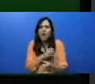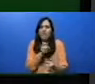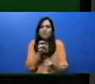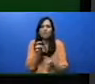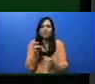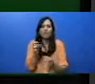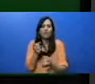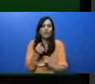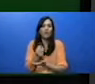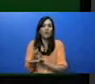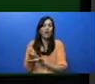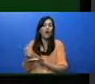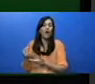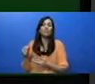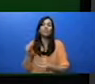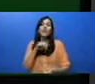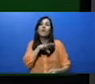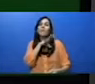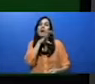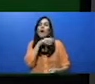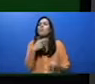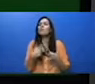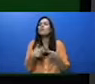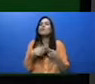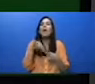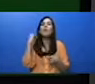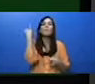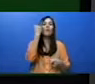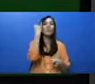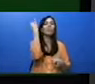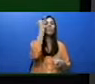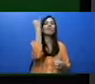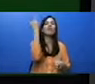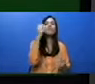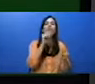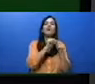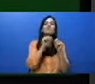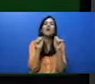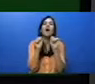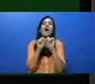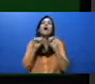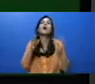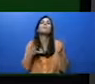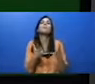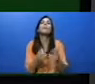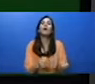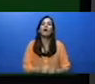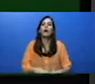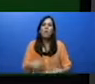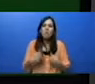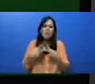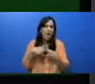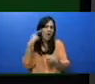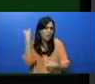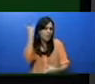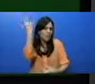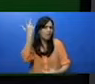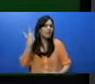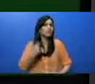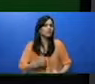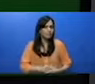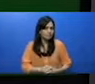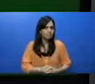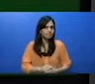aí, crianças, por que é importante, né, esta campanha para a conscientização das pessoas